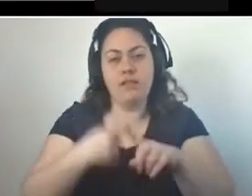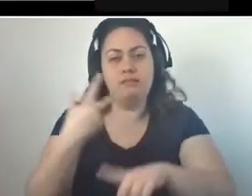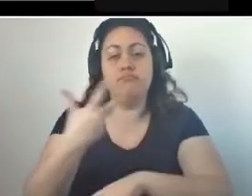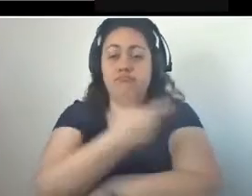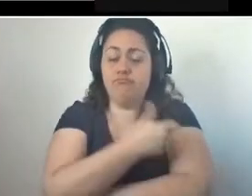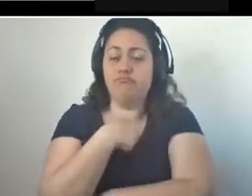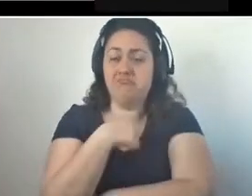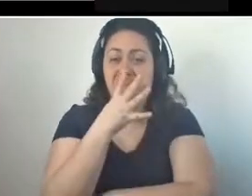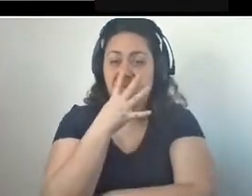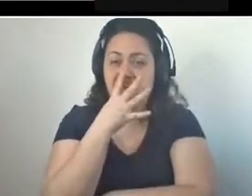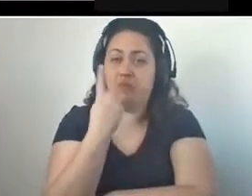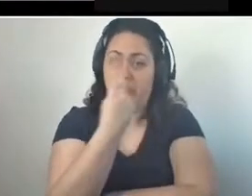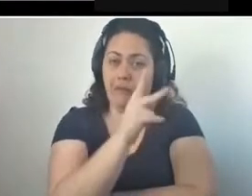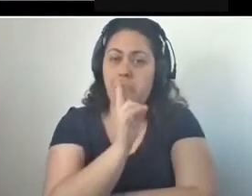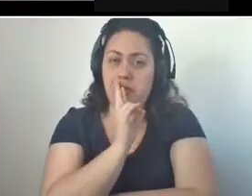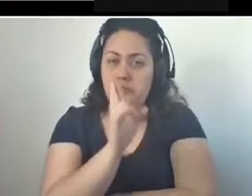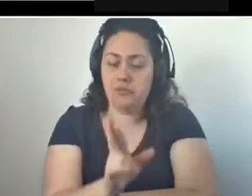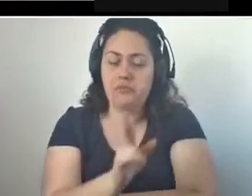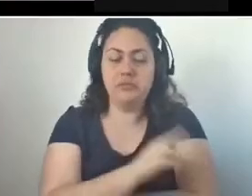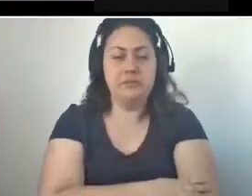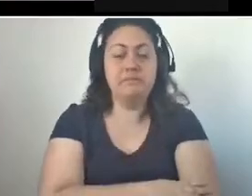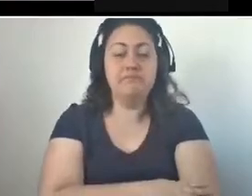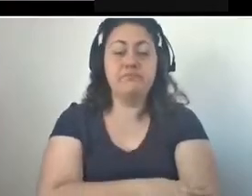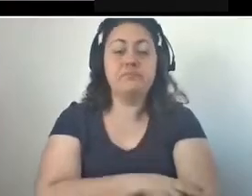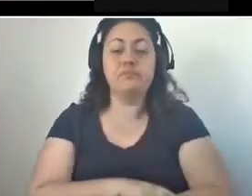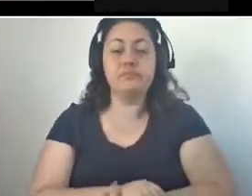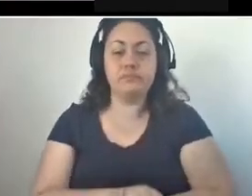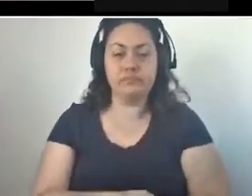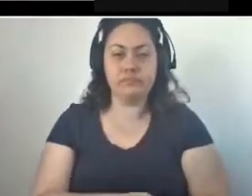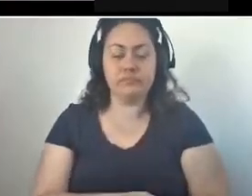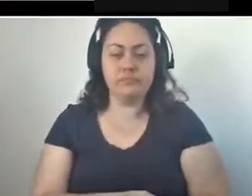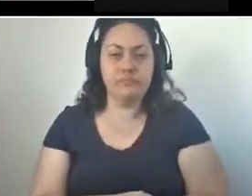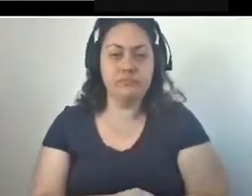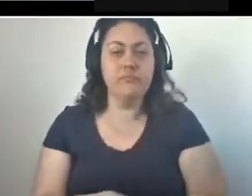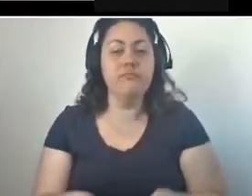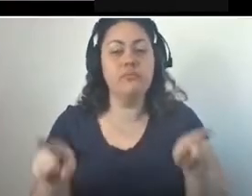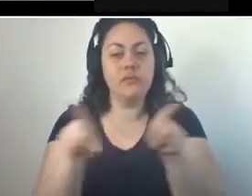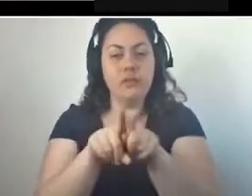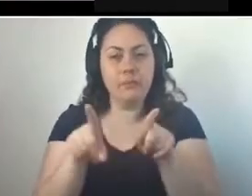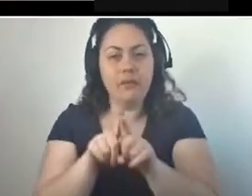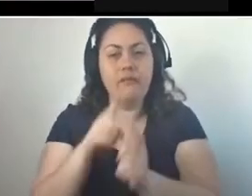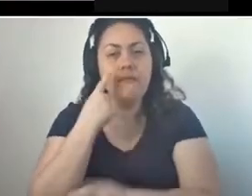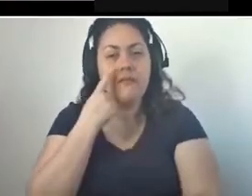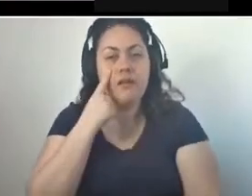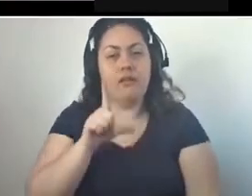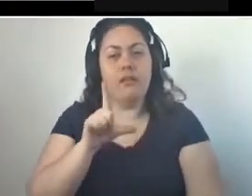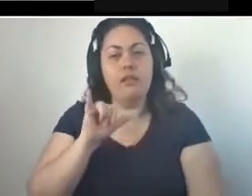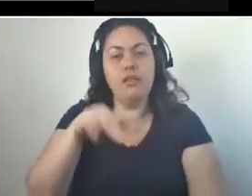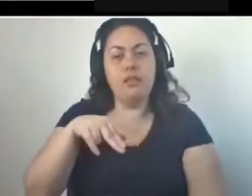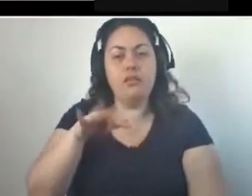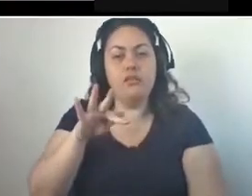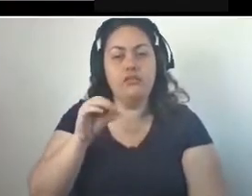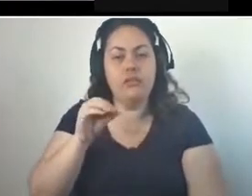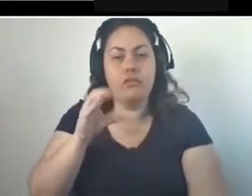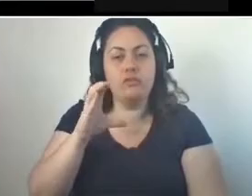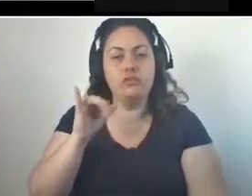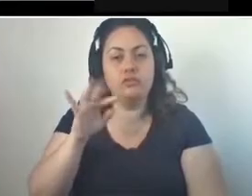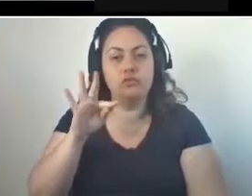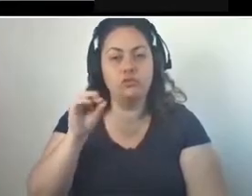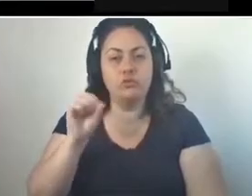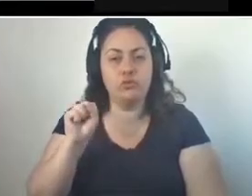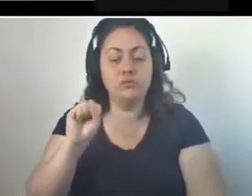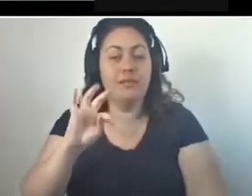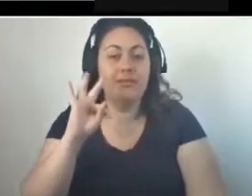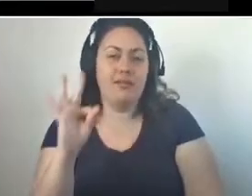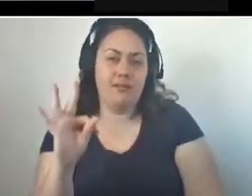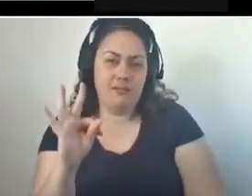os resultados deles, né. E eles também mediram linfócitos T, então isso é importante para mostrar, como eu falei para vocês, que tu vai ter